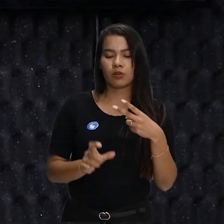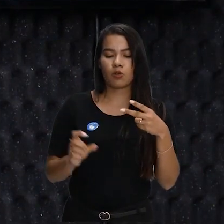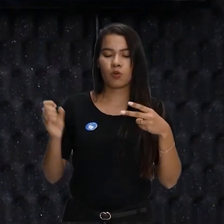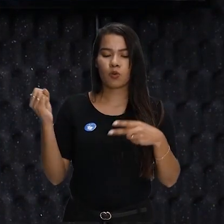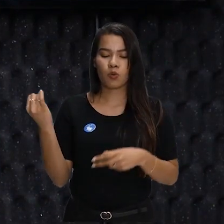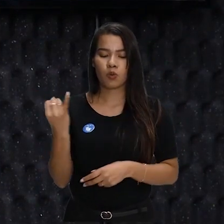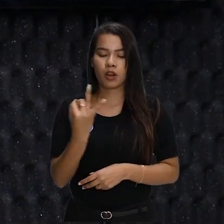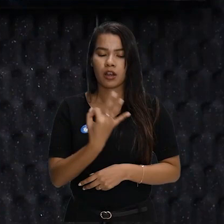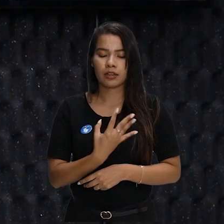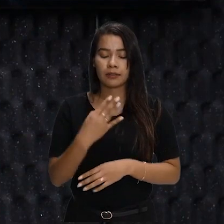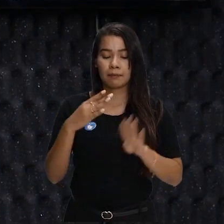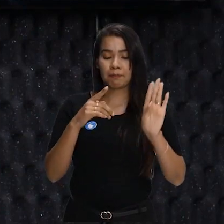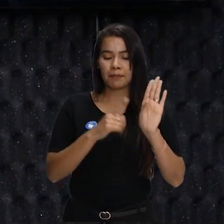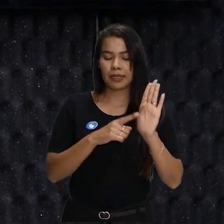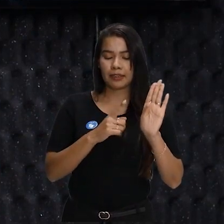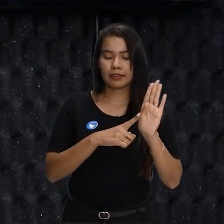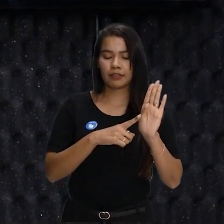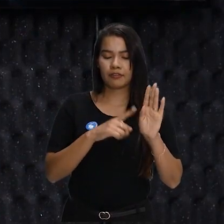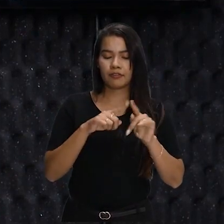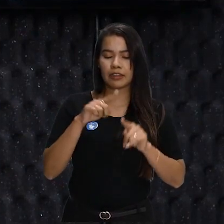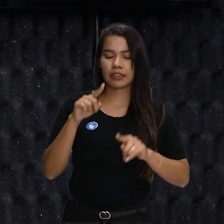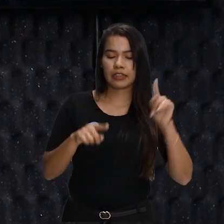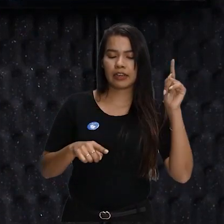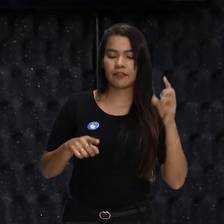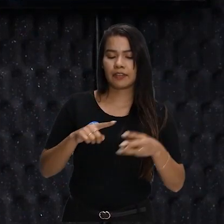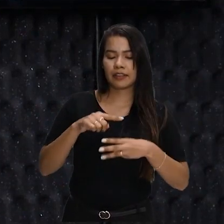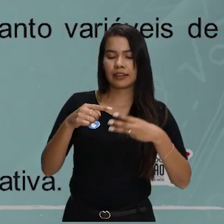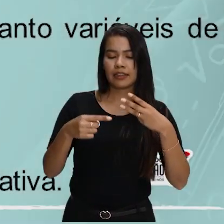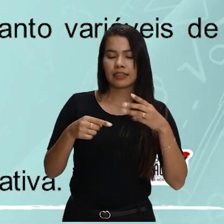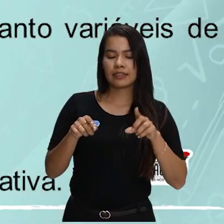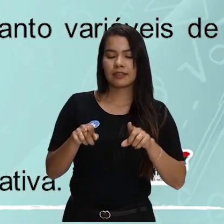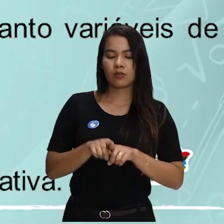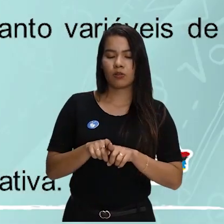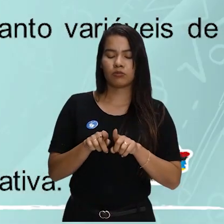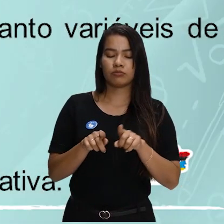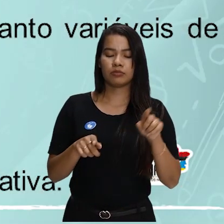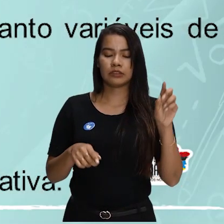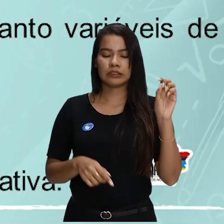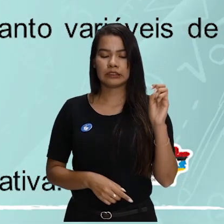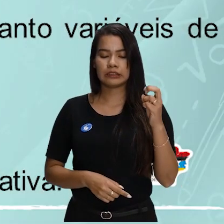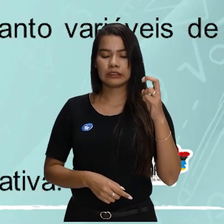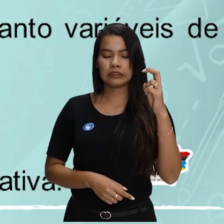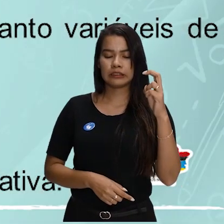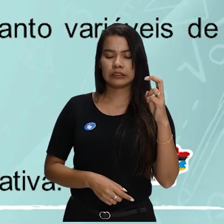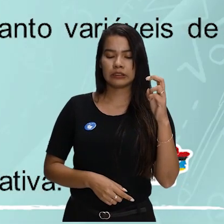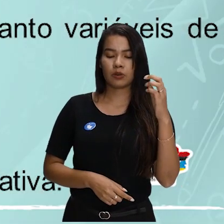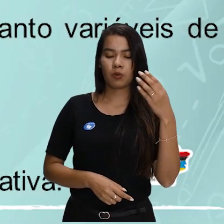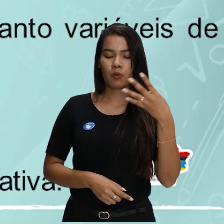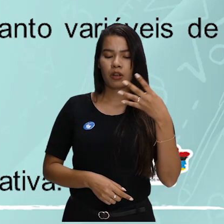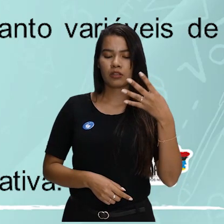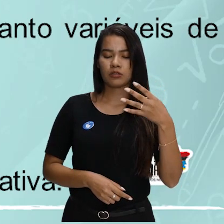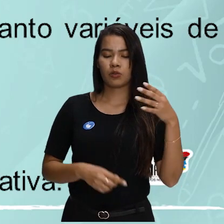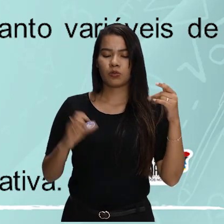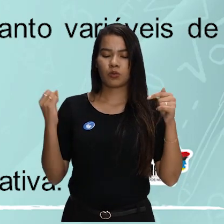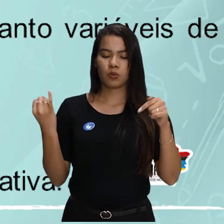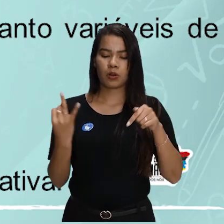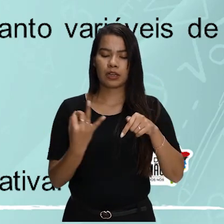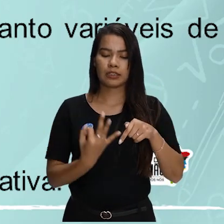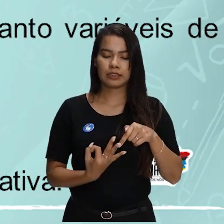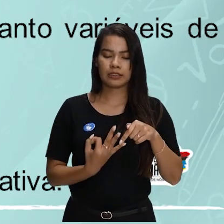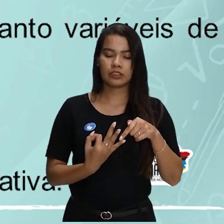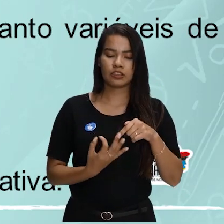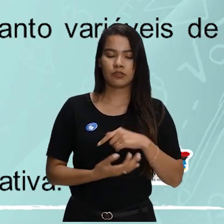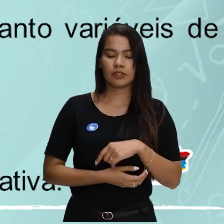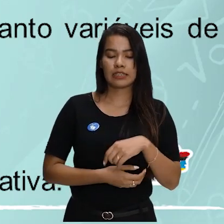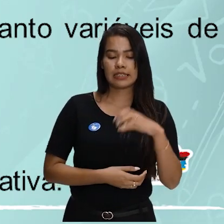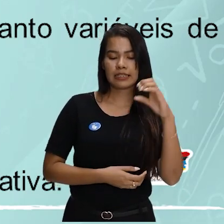e 4 não são qualitativas, são quantitativas. Ele inverteu a história aí. A variável 1